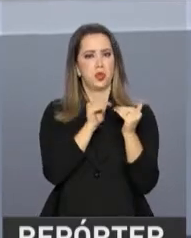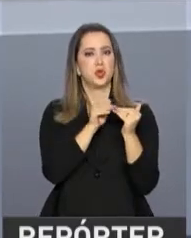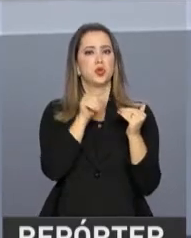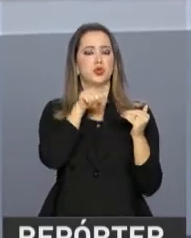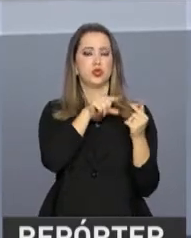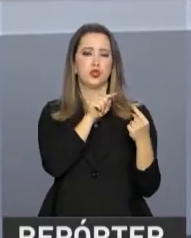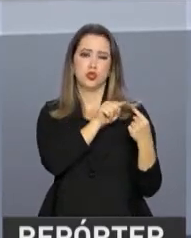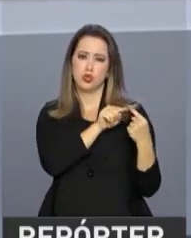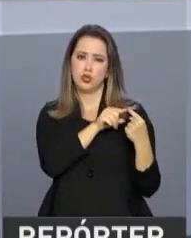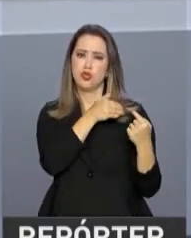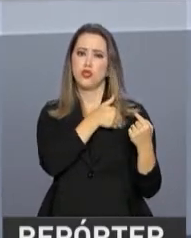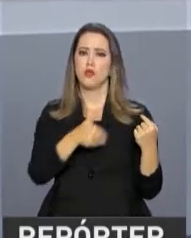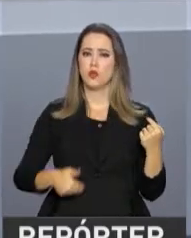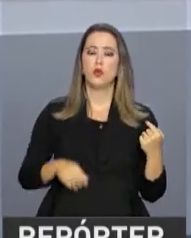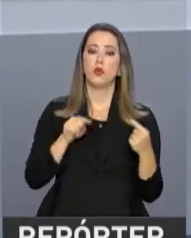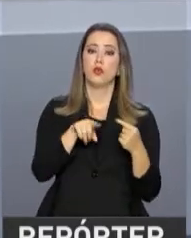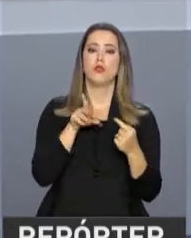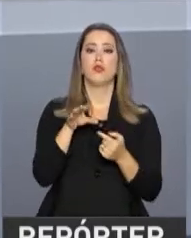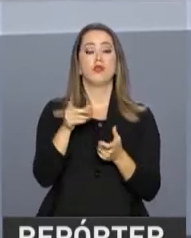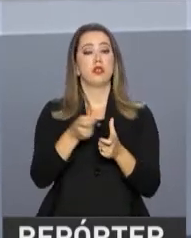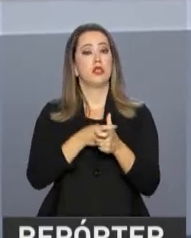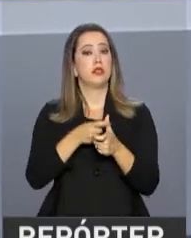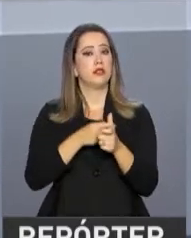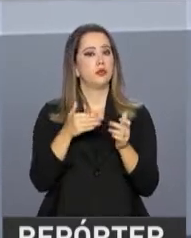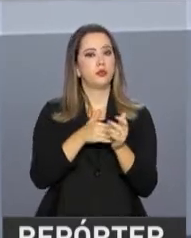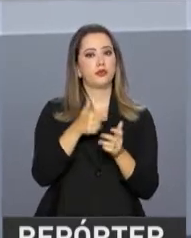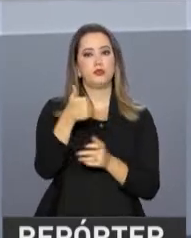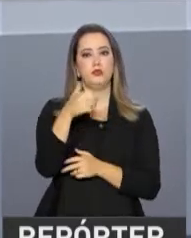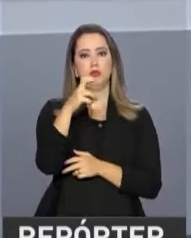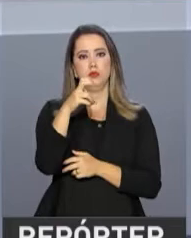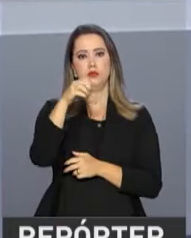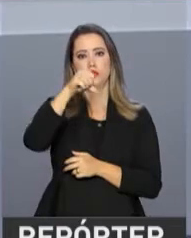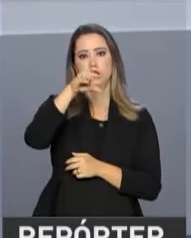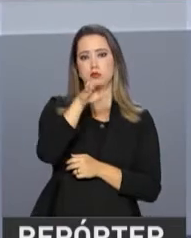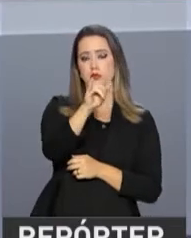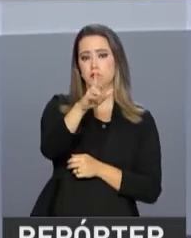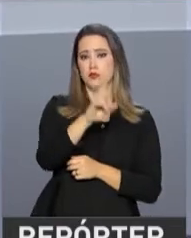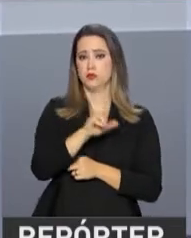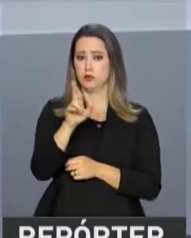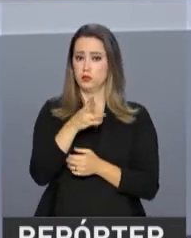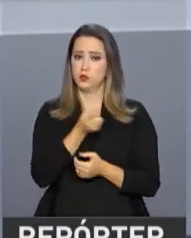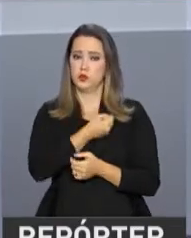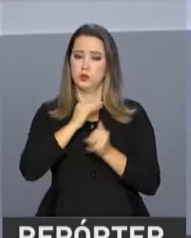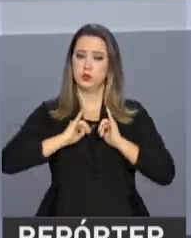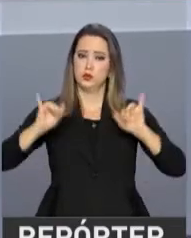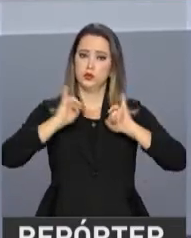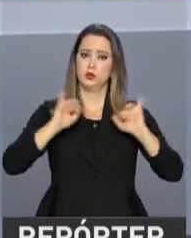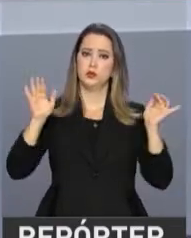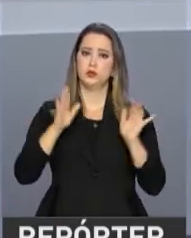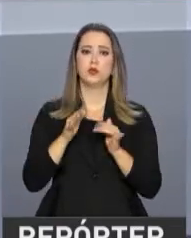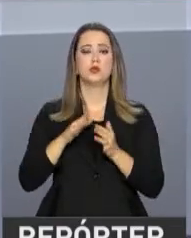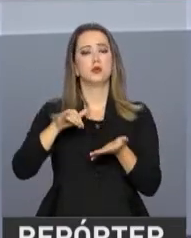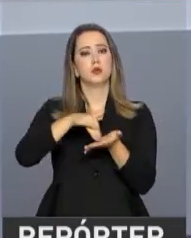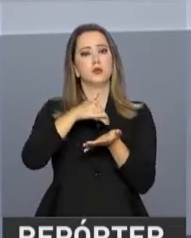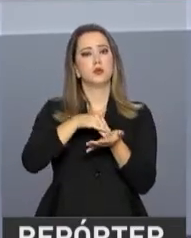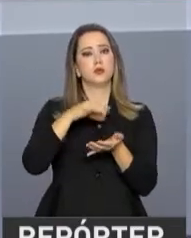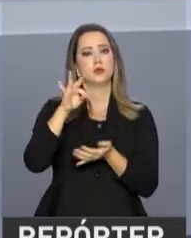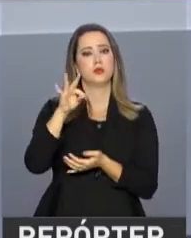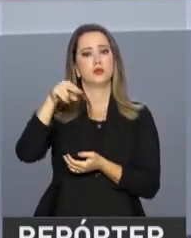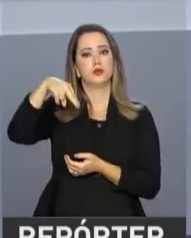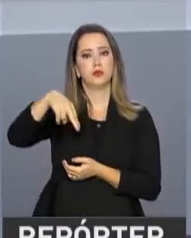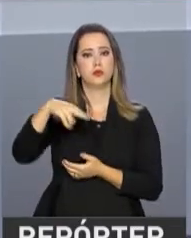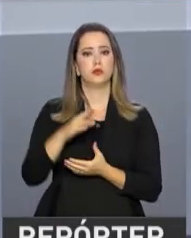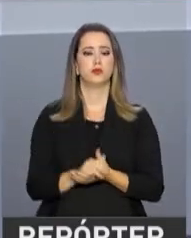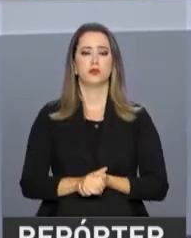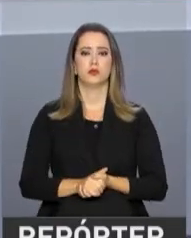que era de um déficit fiscal de até 159 bilhões de reais os dados foram divulgados agora há pouco pela secretaria